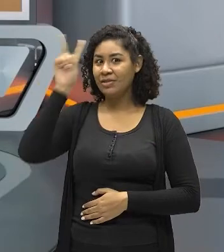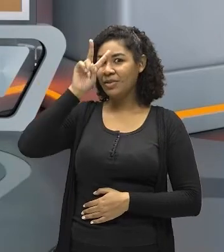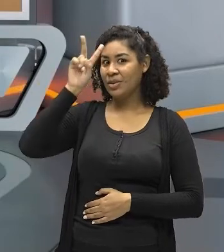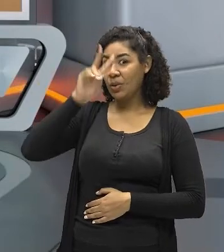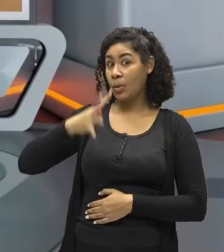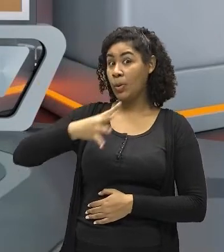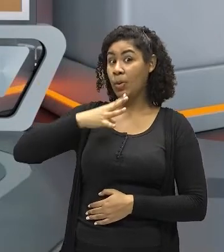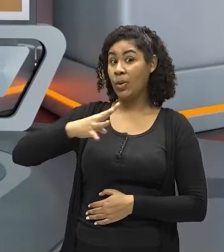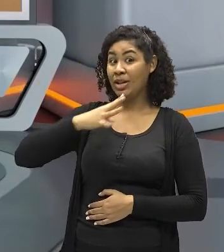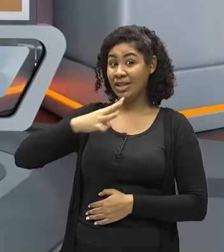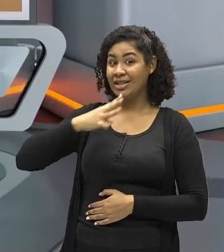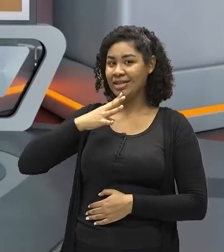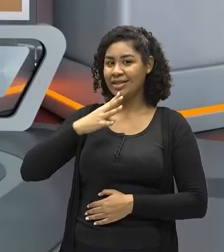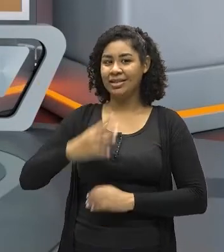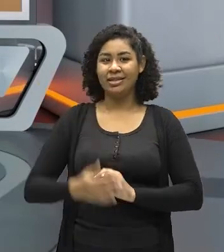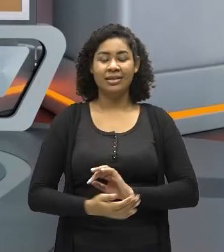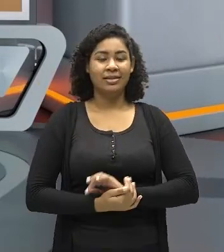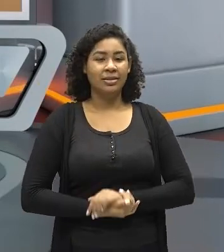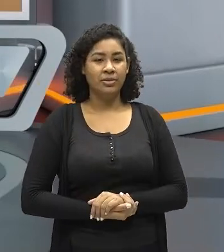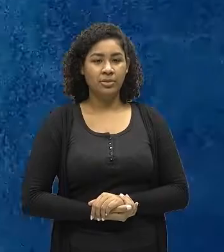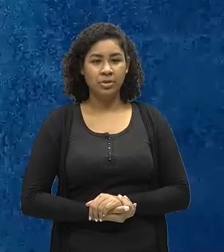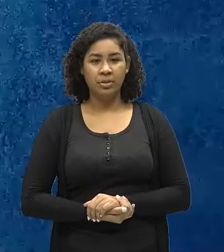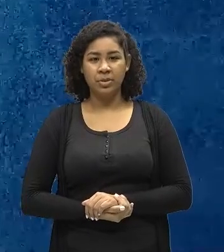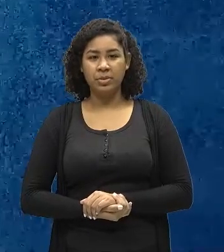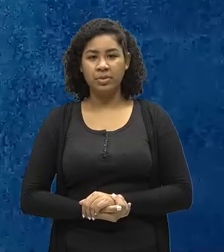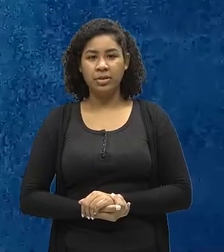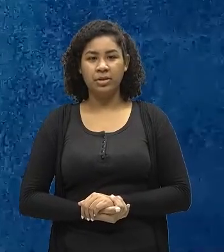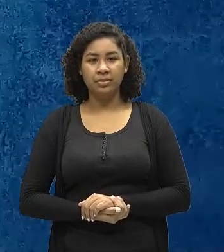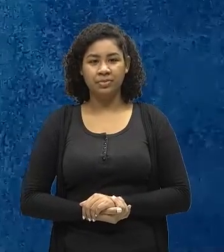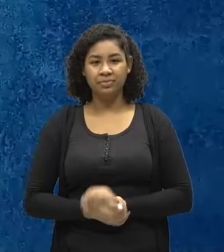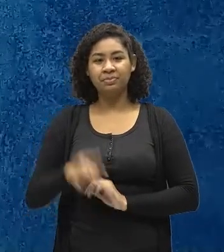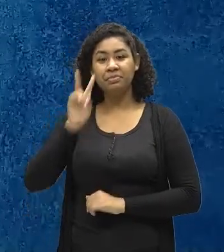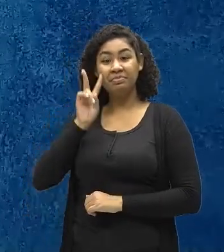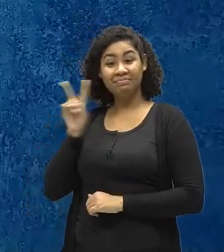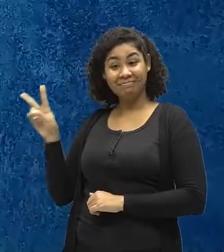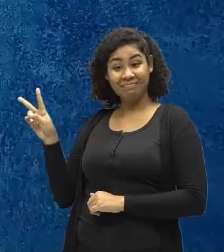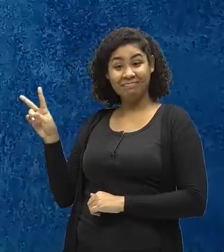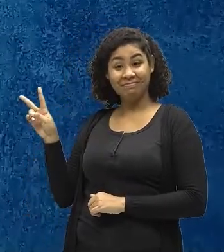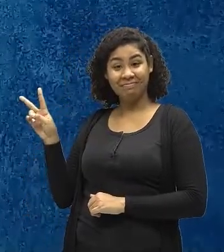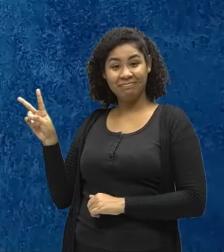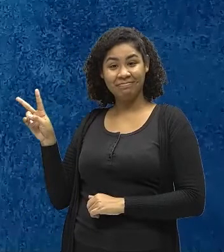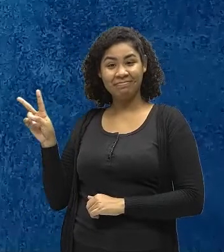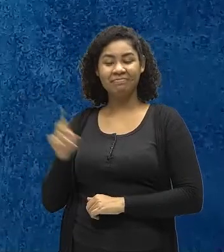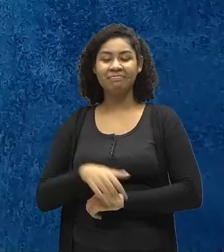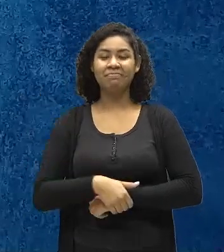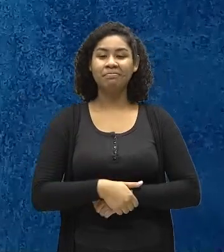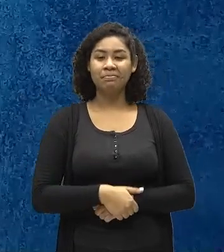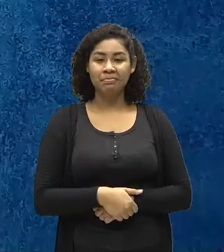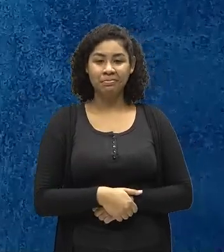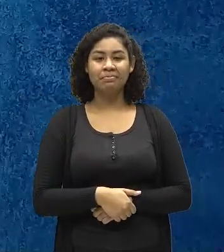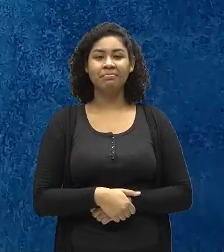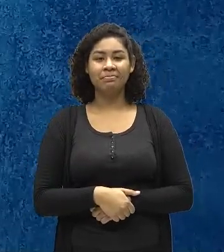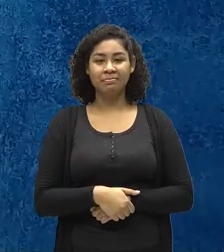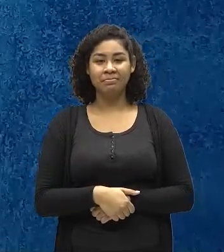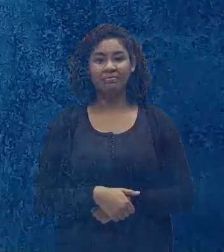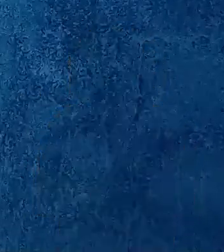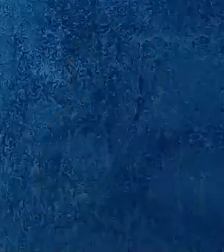de origem indígena. Vamos lá então? Abacaxi, Acre,